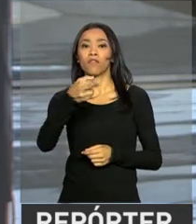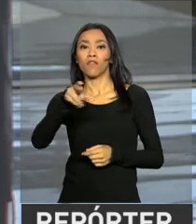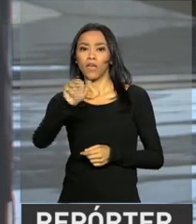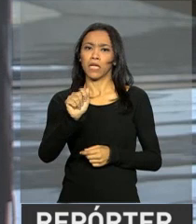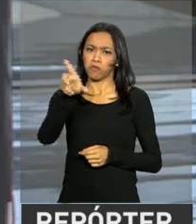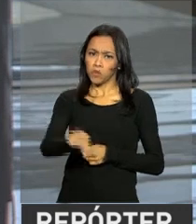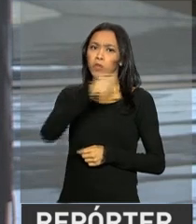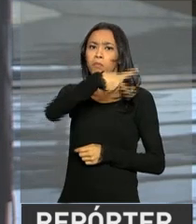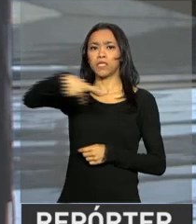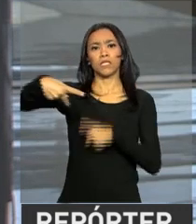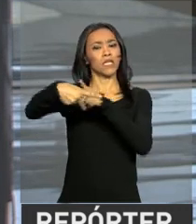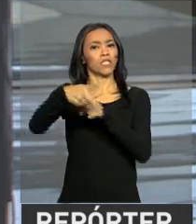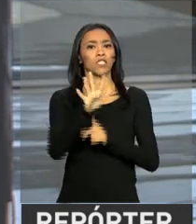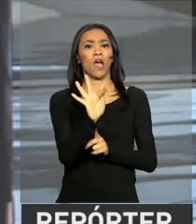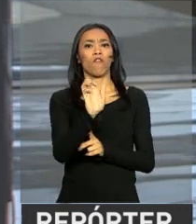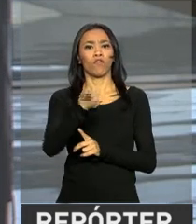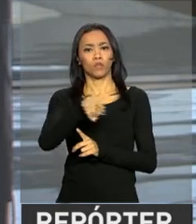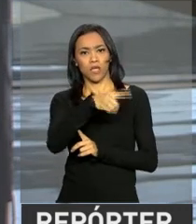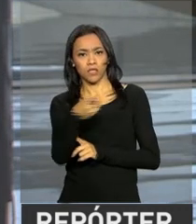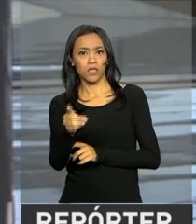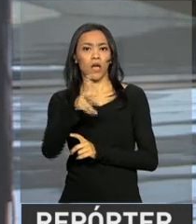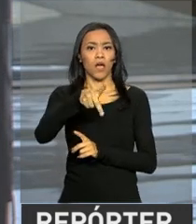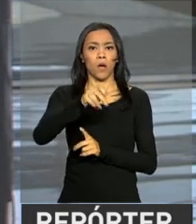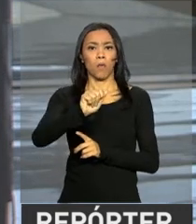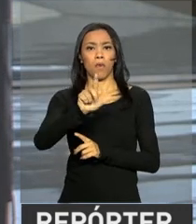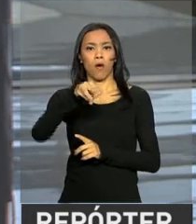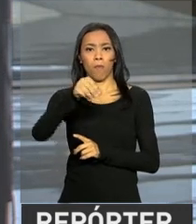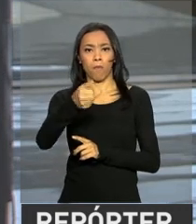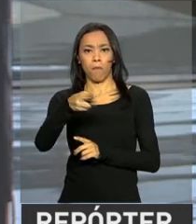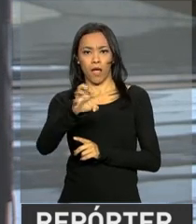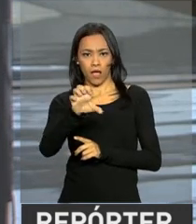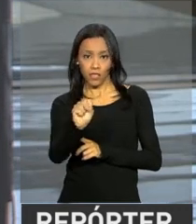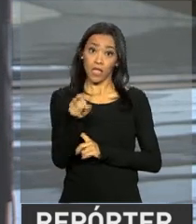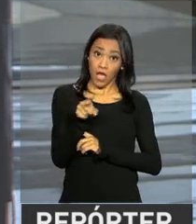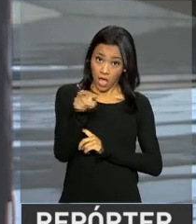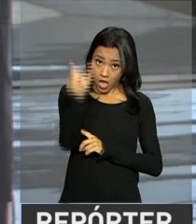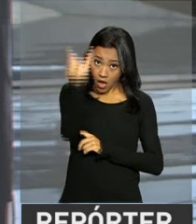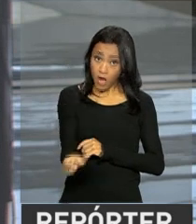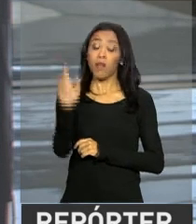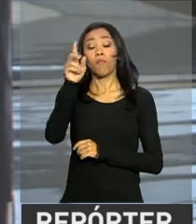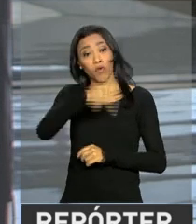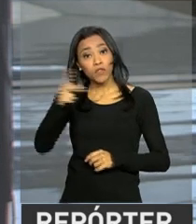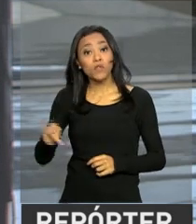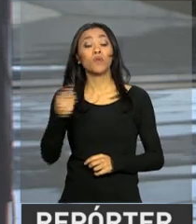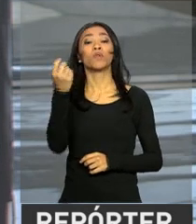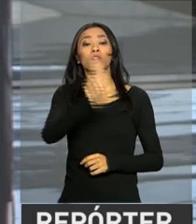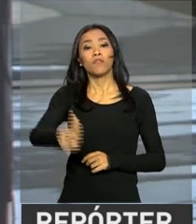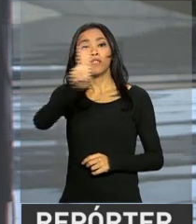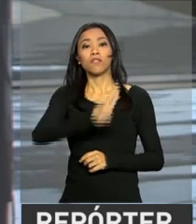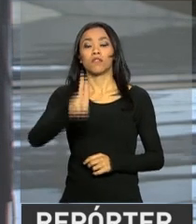Fundação Cultural Palmares Erivaldo é professor foi professor da Universidade Federal da Bahia e